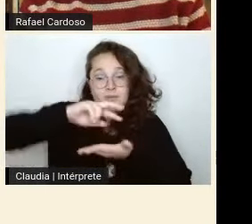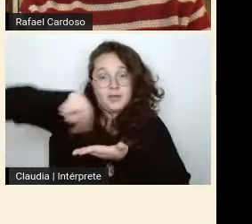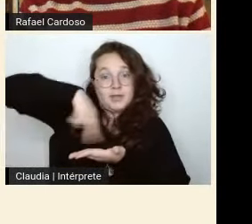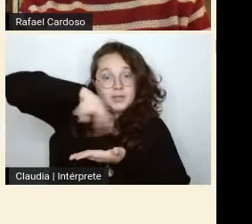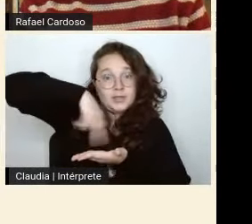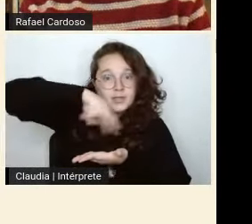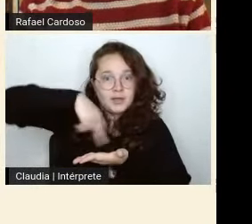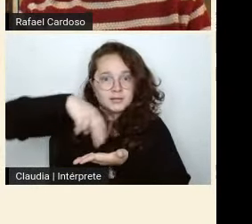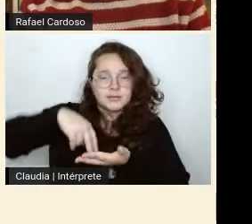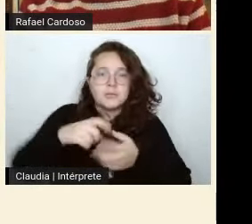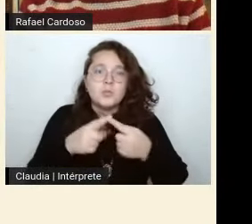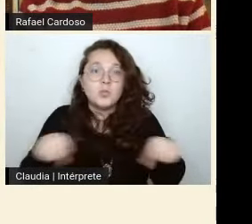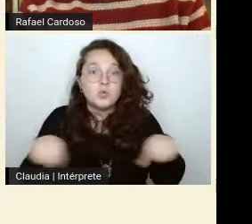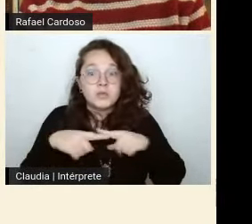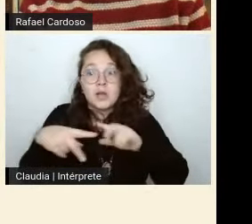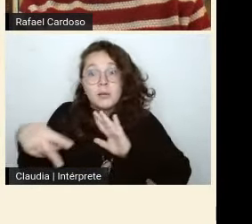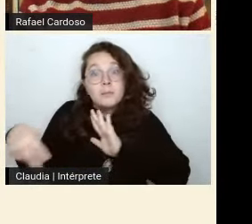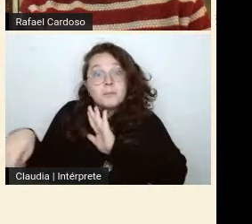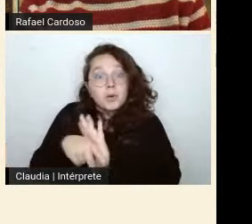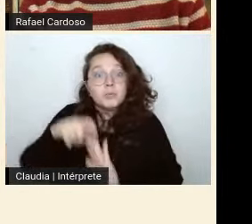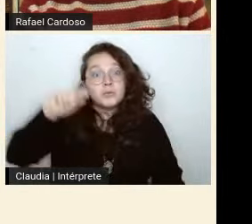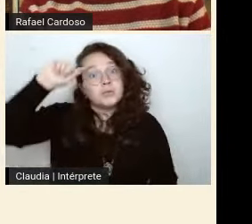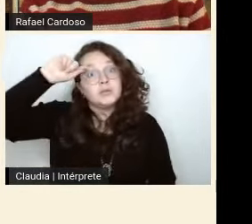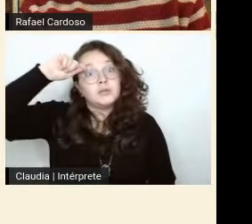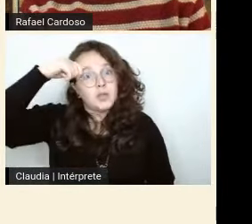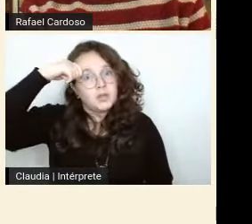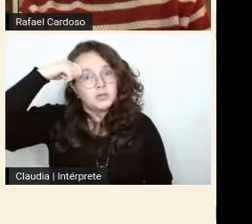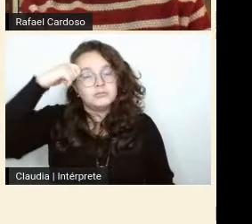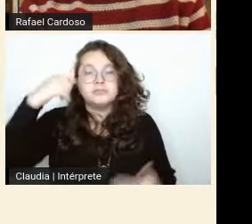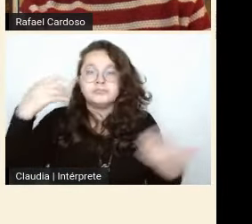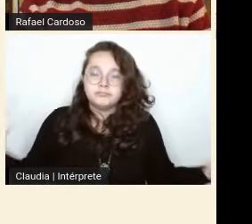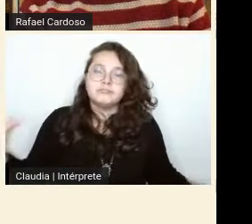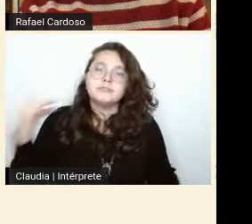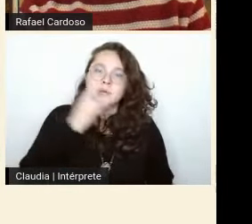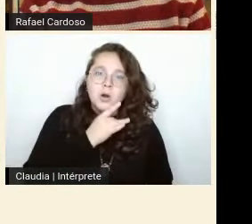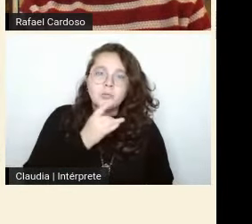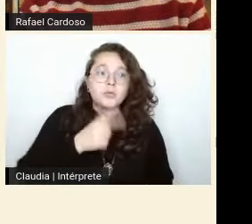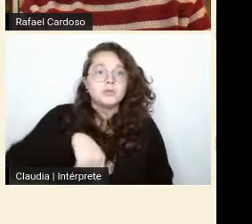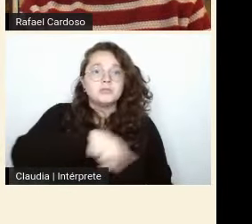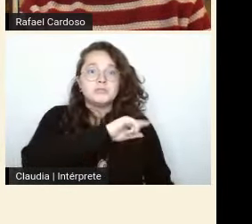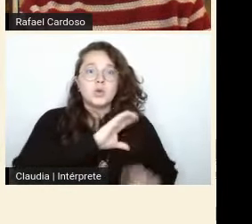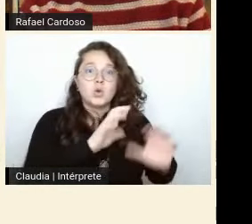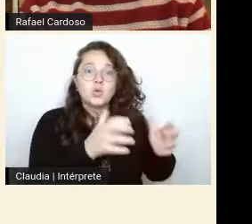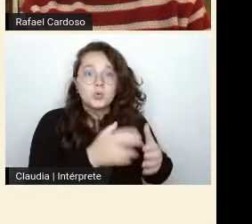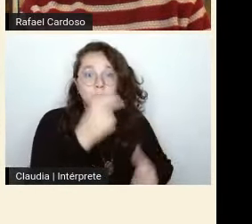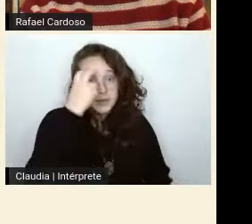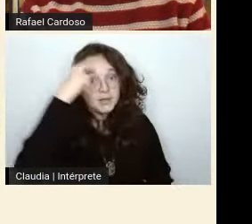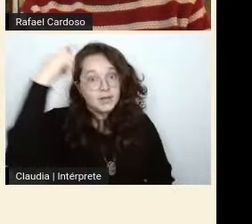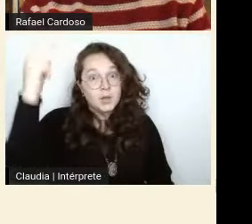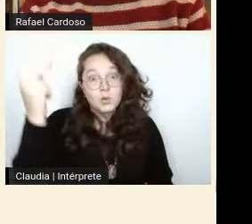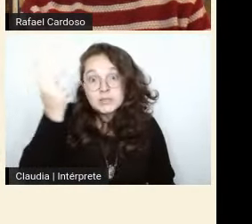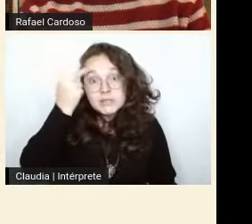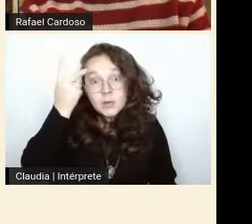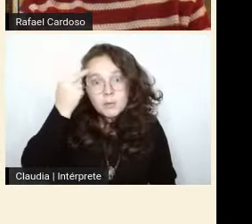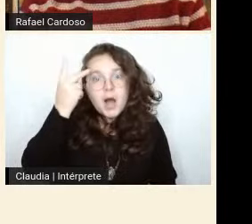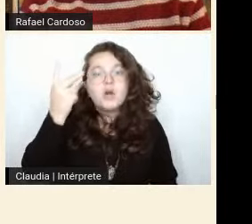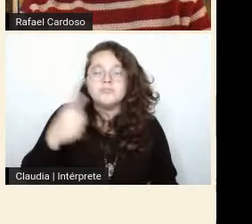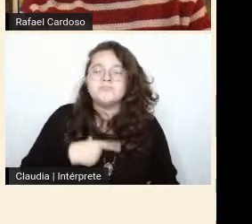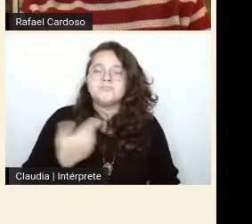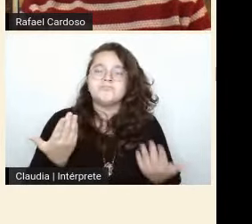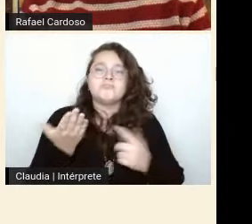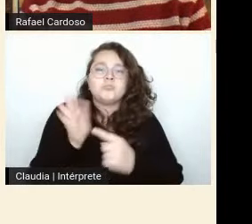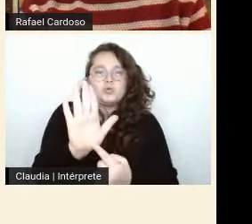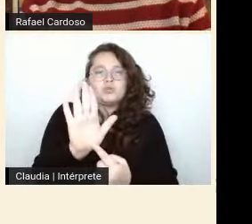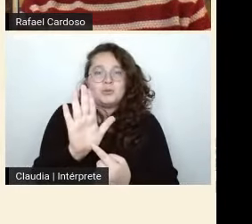arte ritual do negro foi afirmada pelos intelectuais de São Paulo naquela Semana de Arte Moderna de 1922,